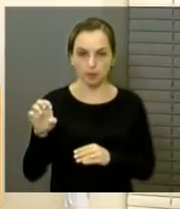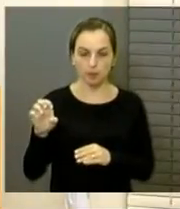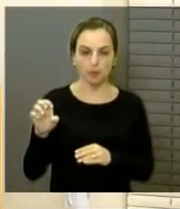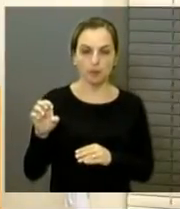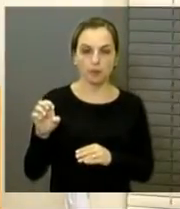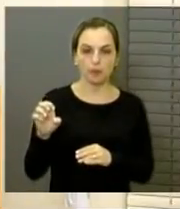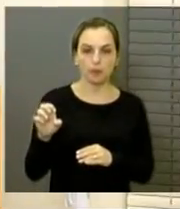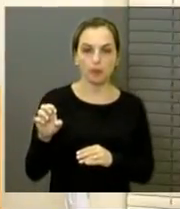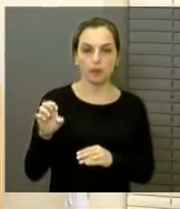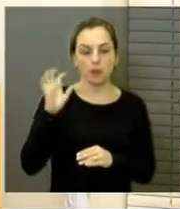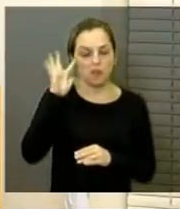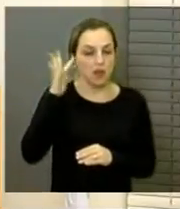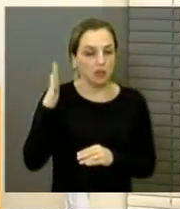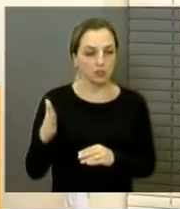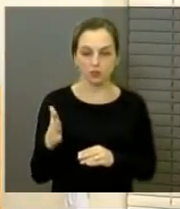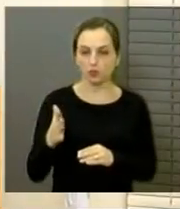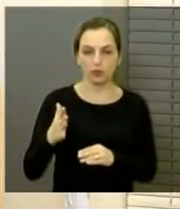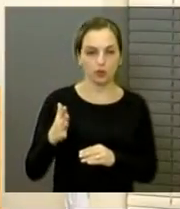não vai resolver